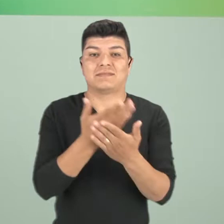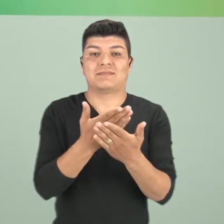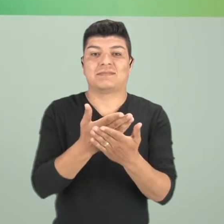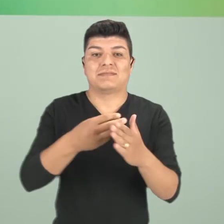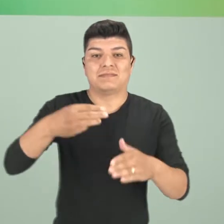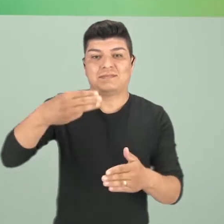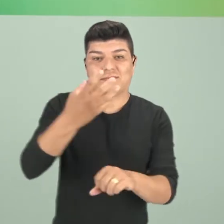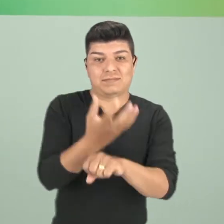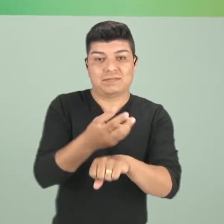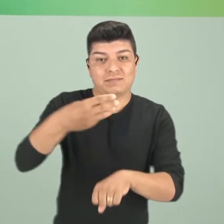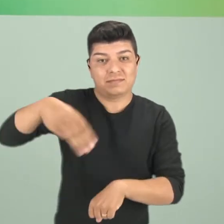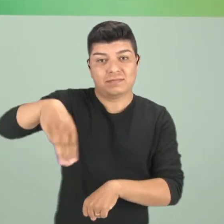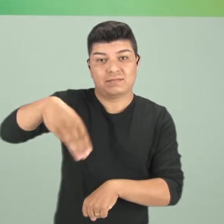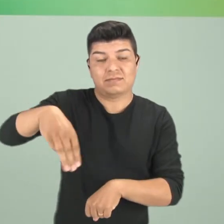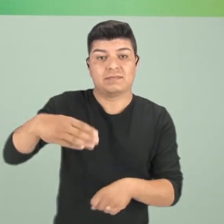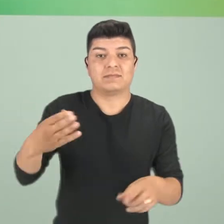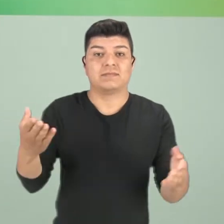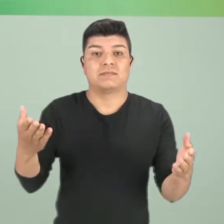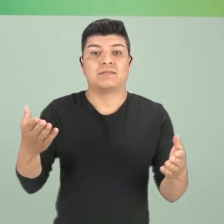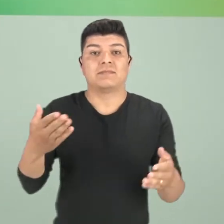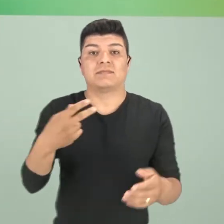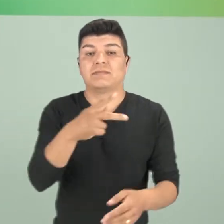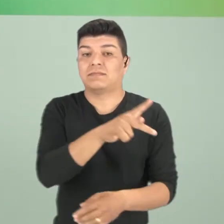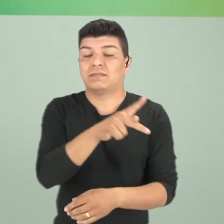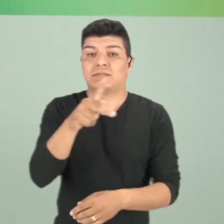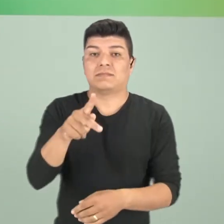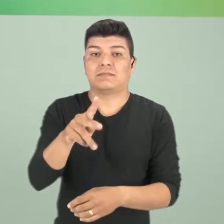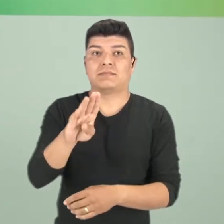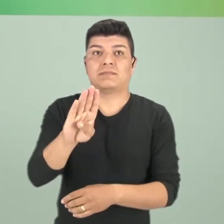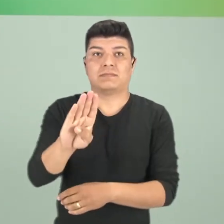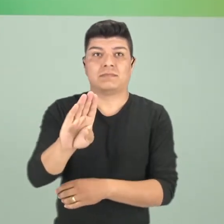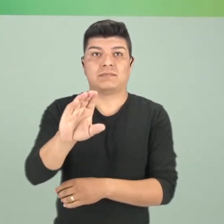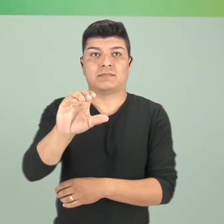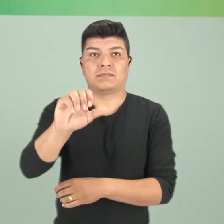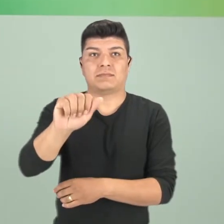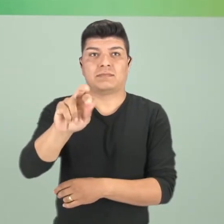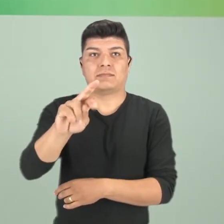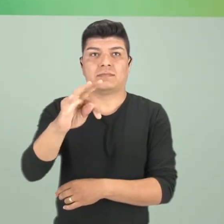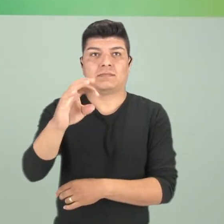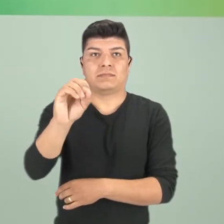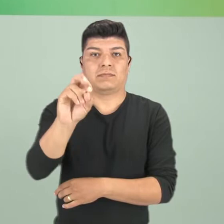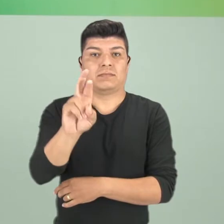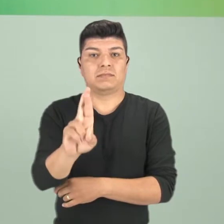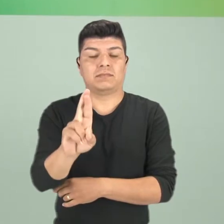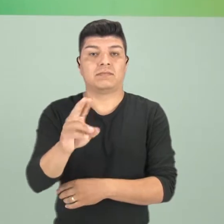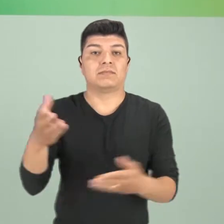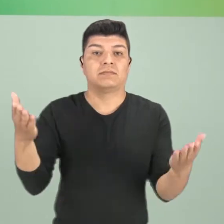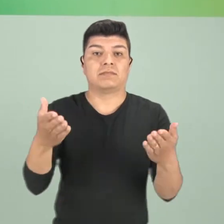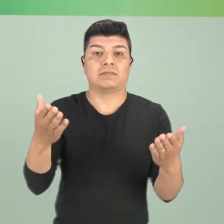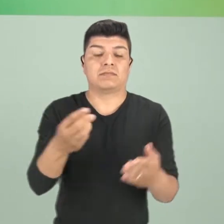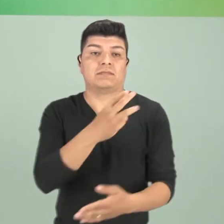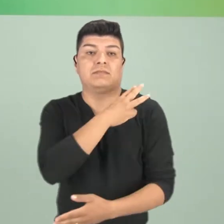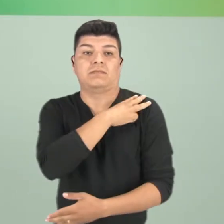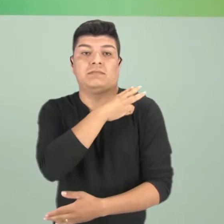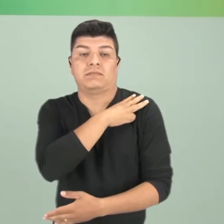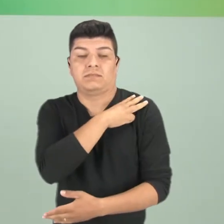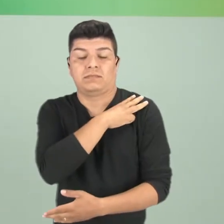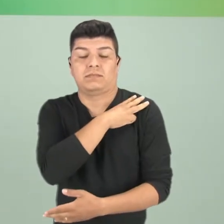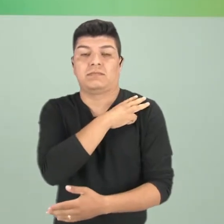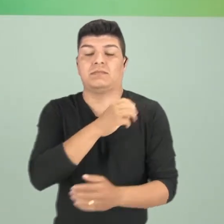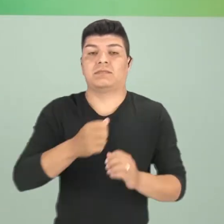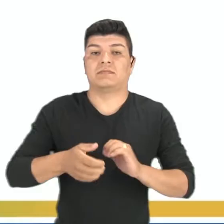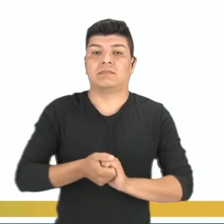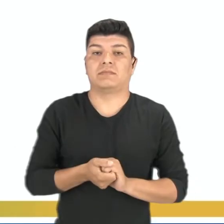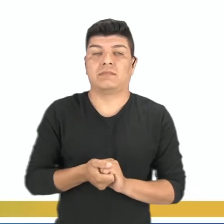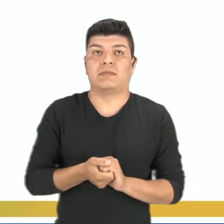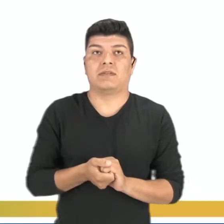de matemática e eu sou o professor Bartô, que vai trabalhar com vocês essa aula de matemática da terceira série do ensino